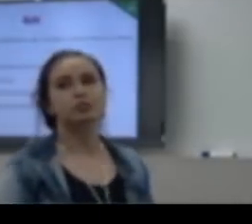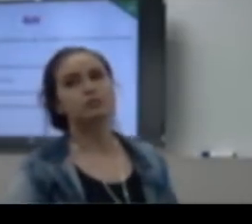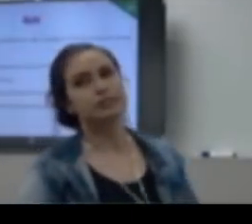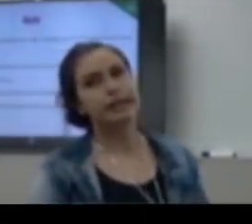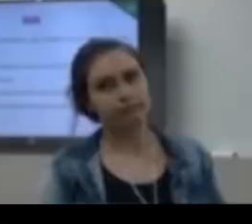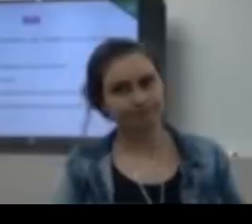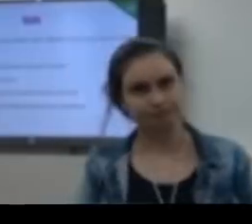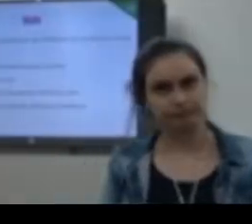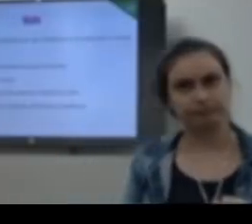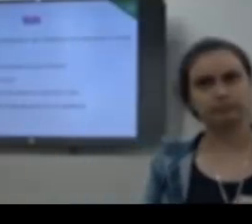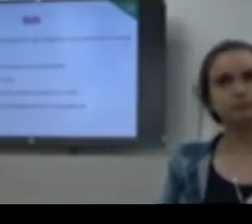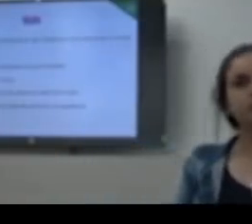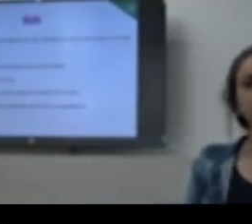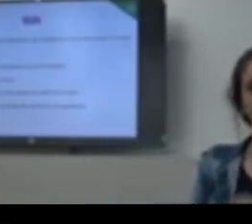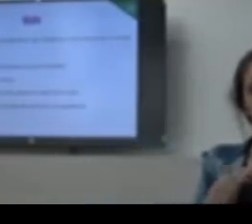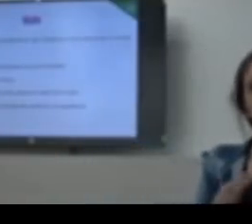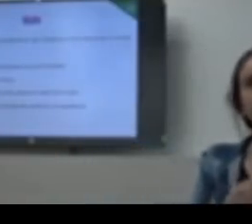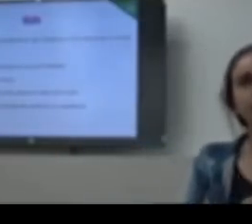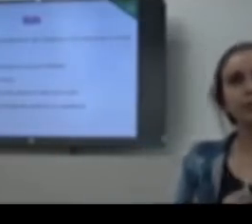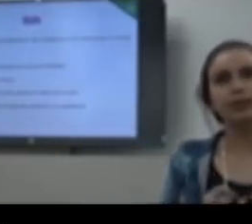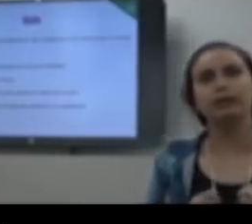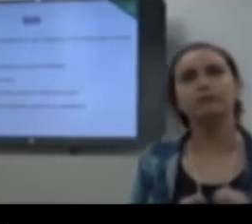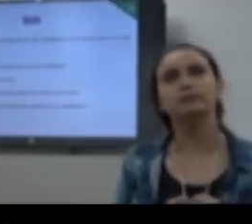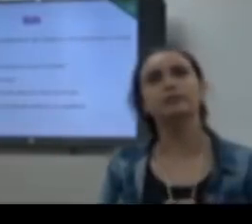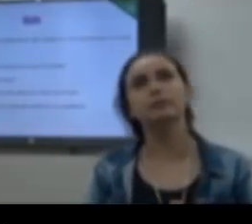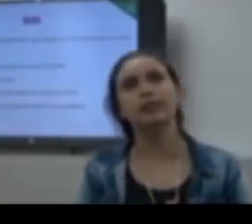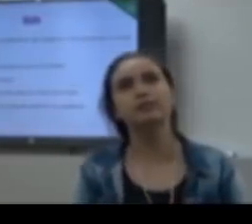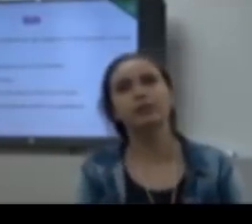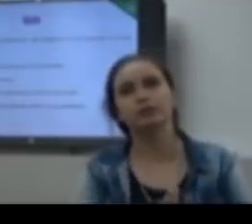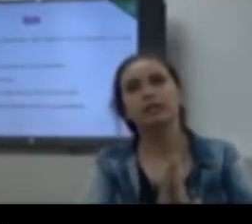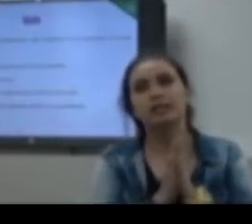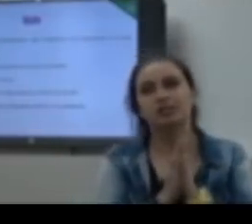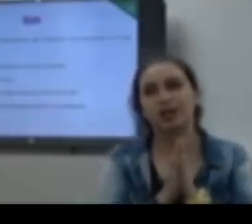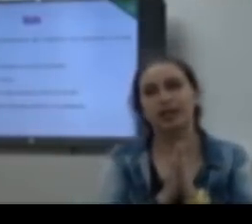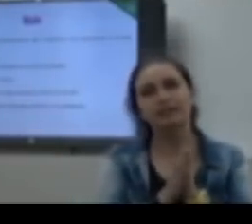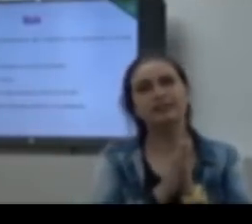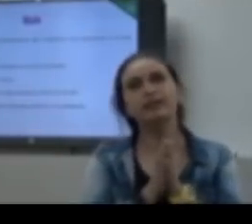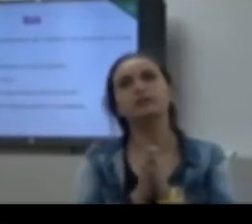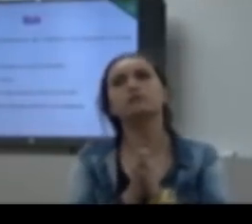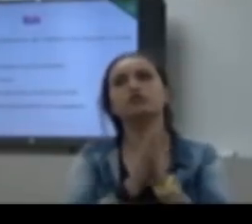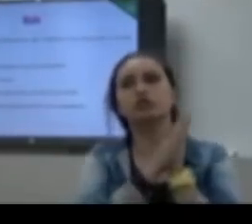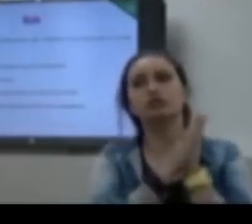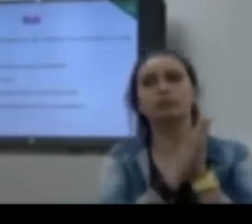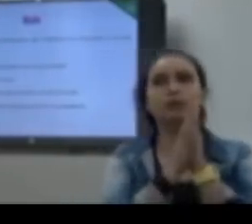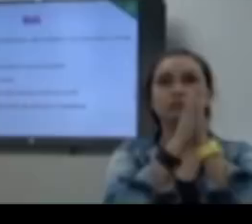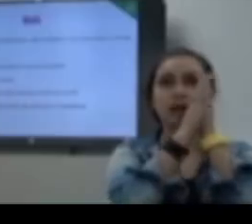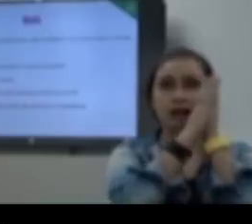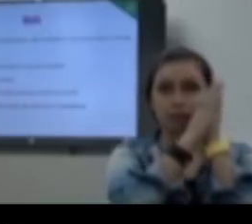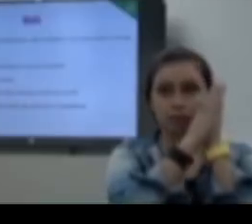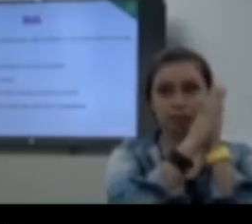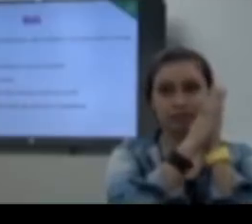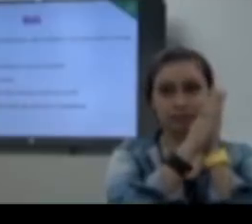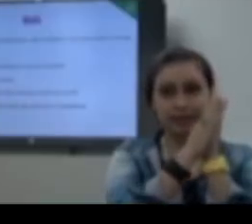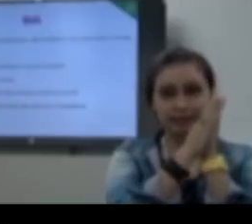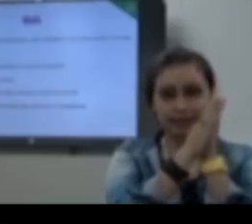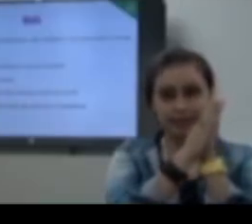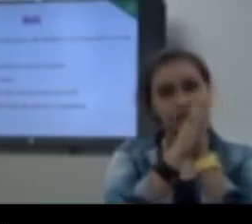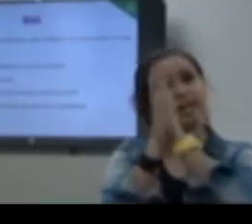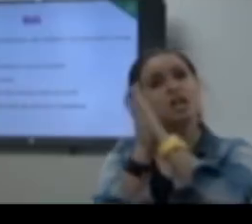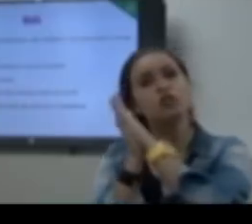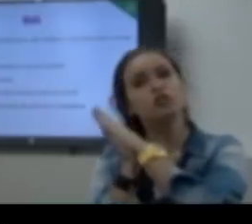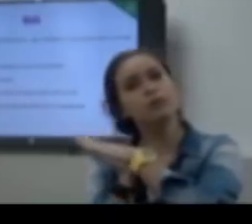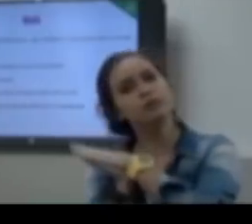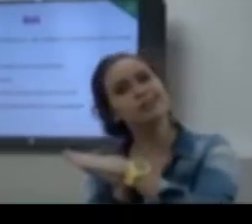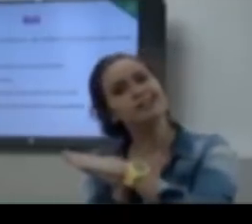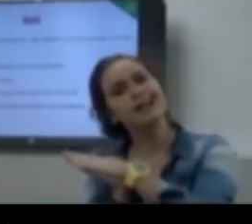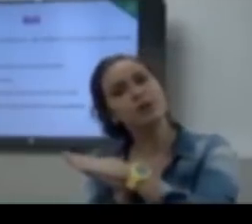E aí, gente, conseguiram? Pensaram em um pouquinho? Então vamos lá de volta. A gente ainda está falando dos dois domínios, o domínio das